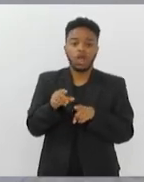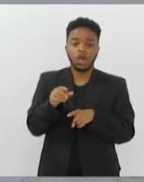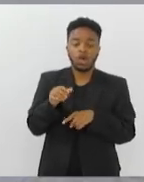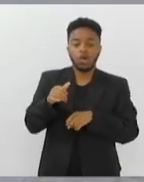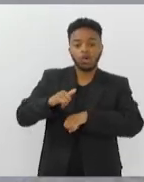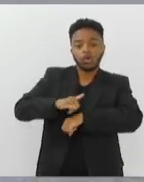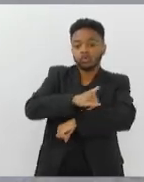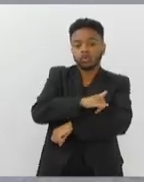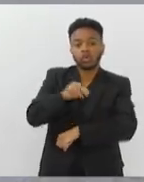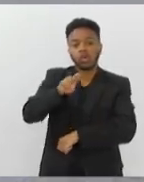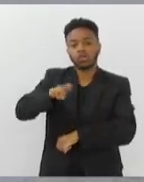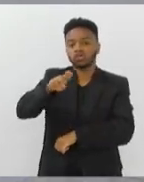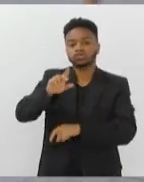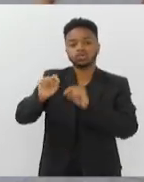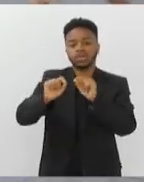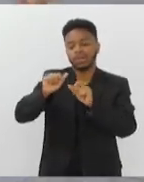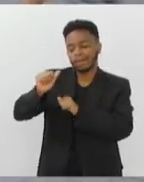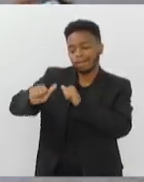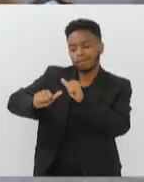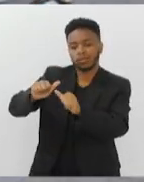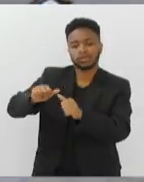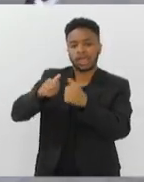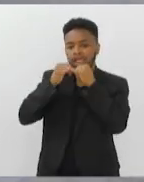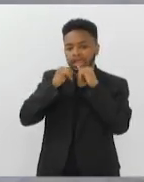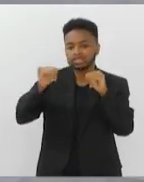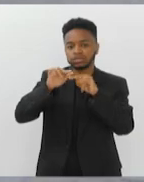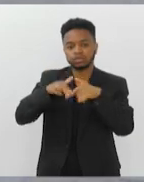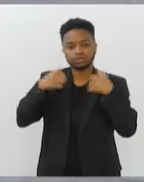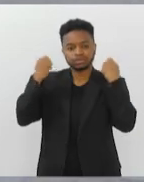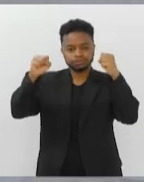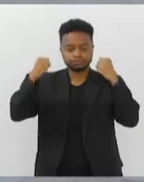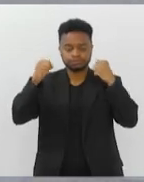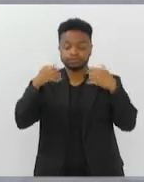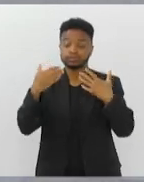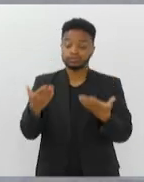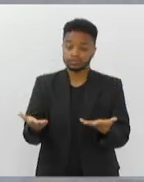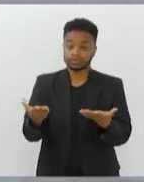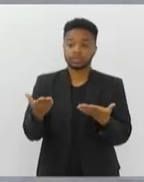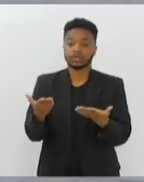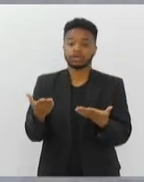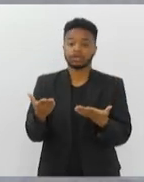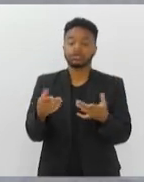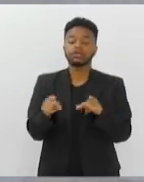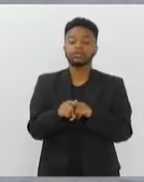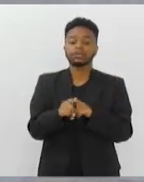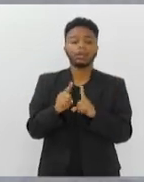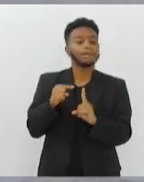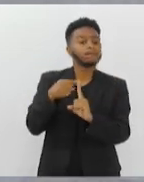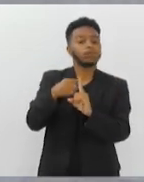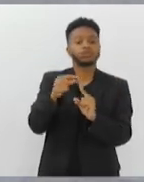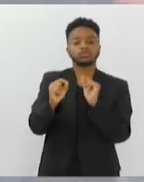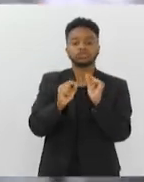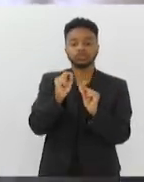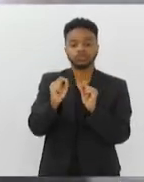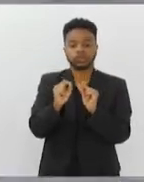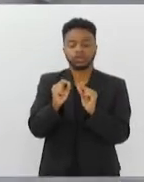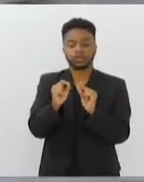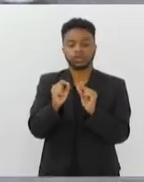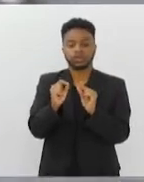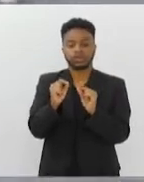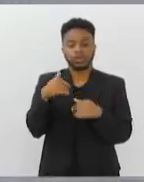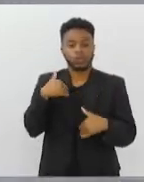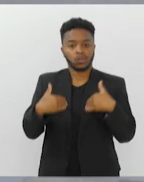fonte de energia, né, por conta da atividade física. Então, mas assim, o benefício do exercício